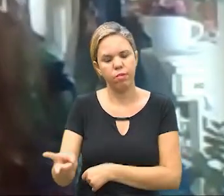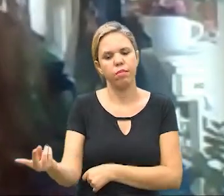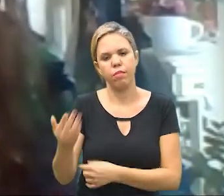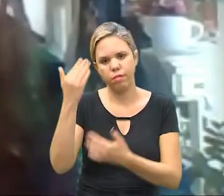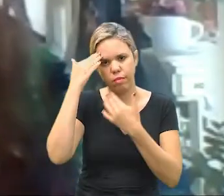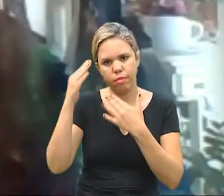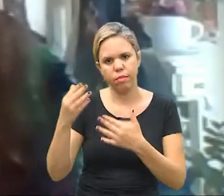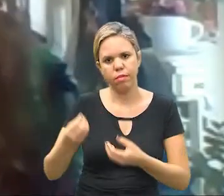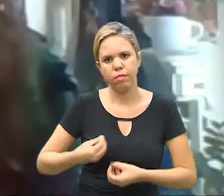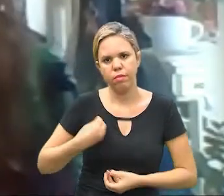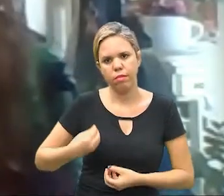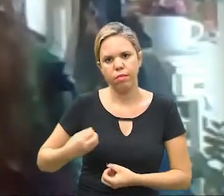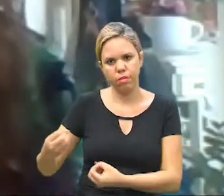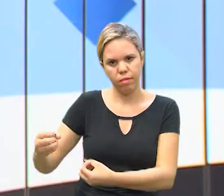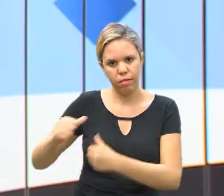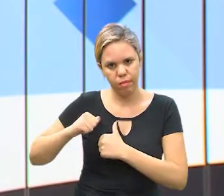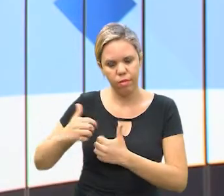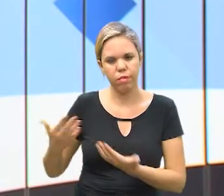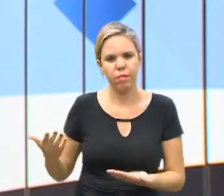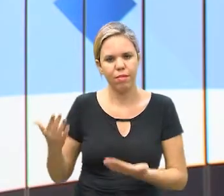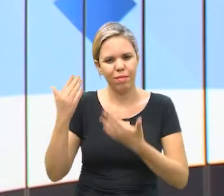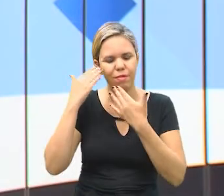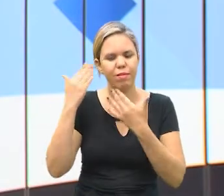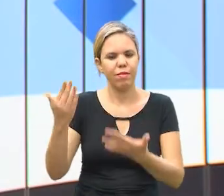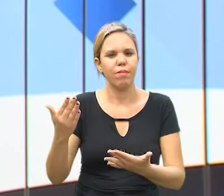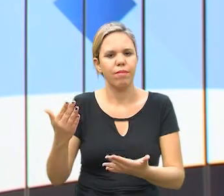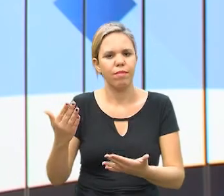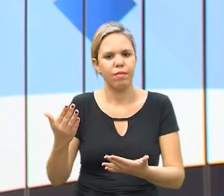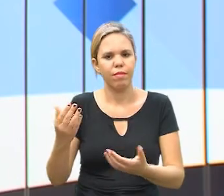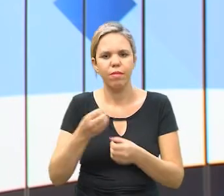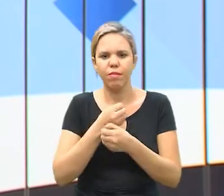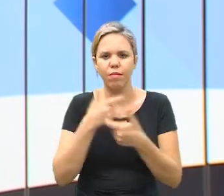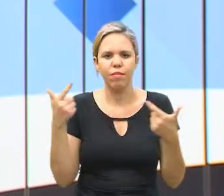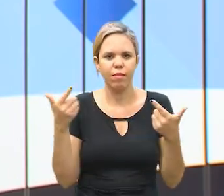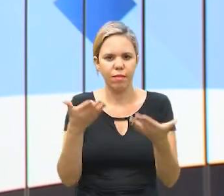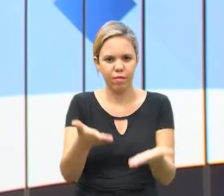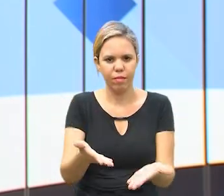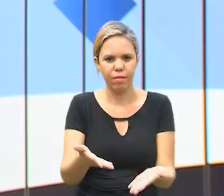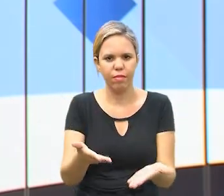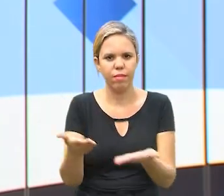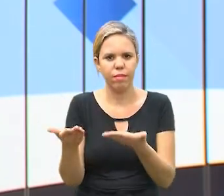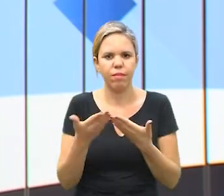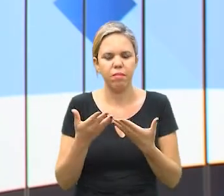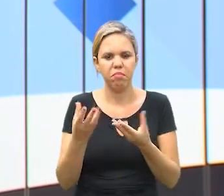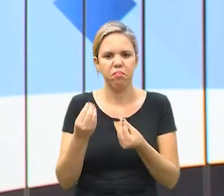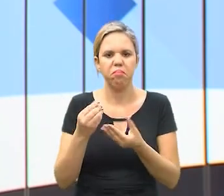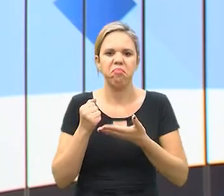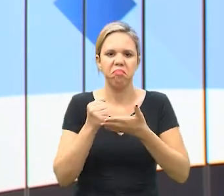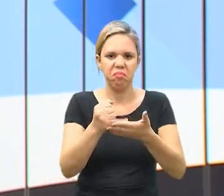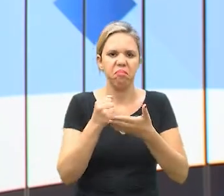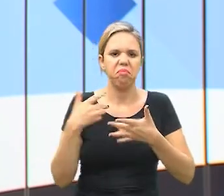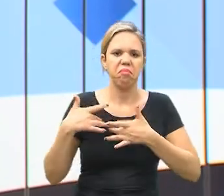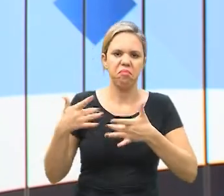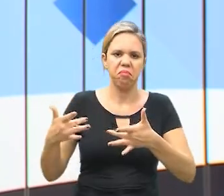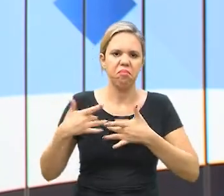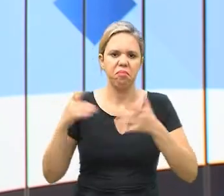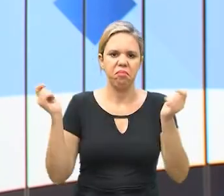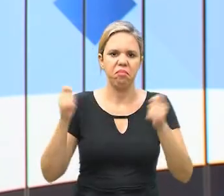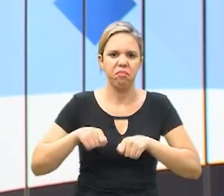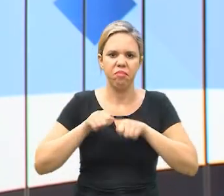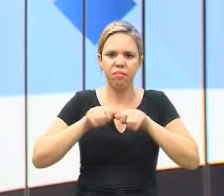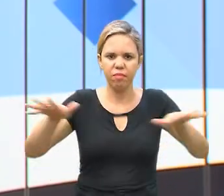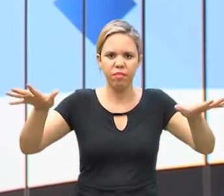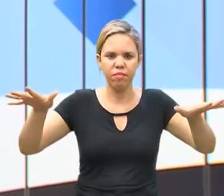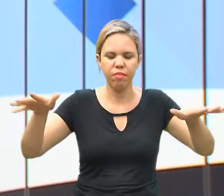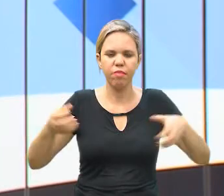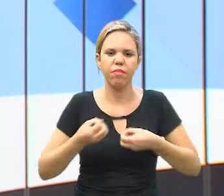por tudo aquilo que a vida nos dá. Vera, muito obrigada. Boa sorte aí, que você receba muitas ajudas para poder espalhar